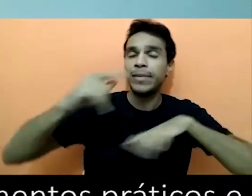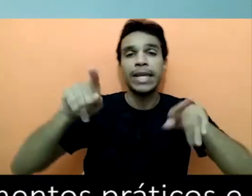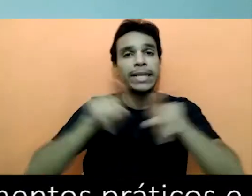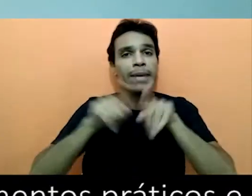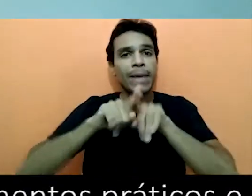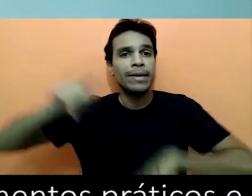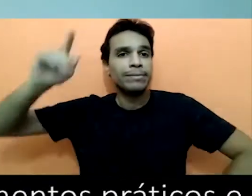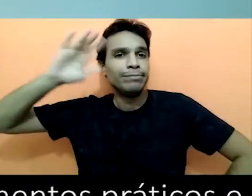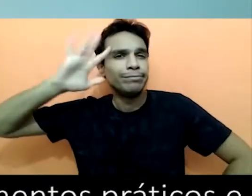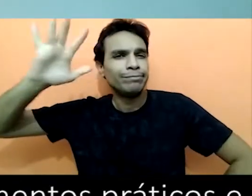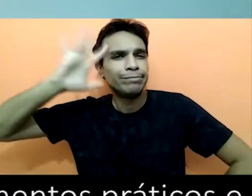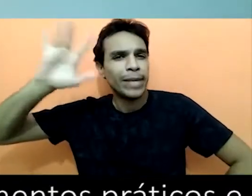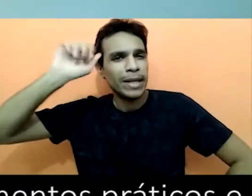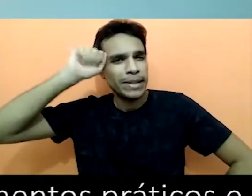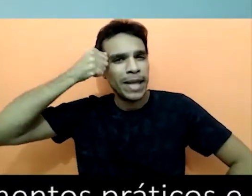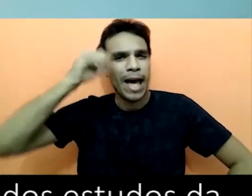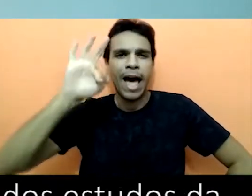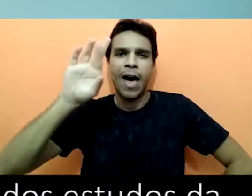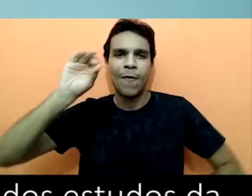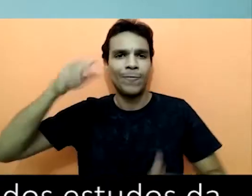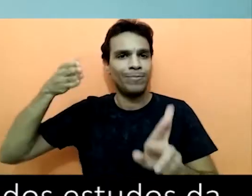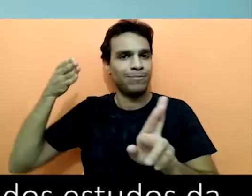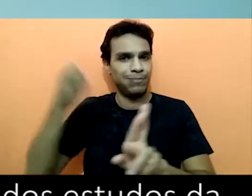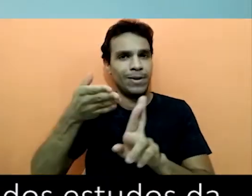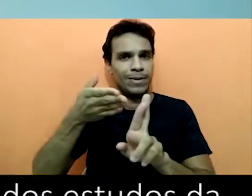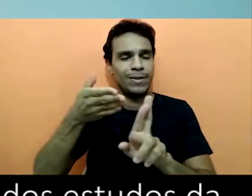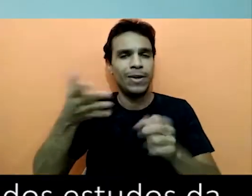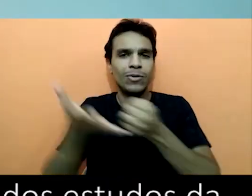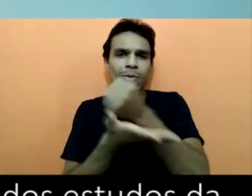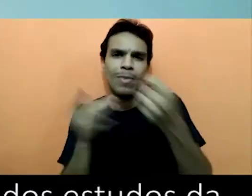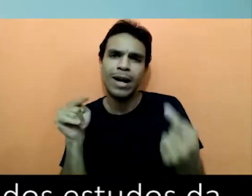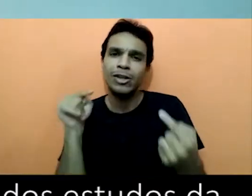disseminamos conhecimentos práticos e pensamentos